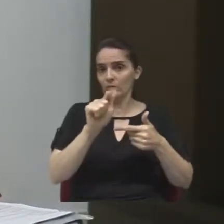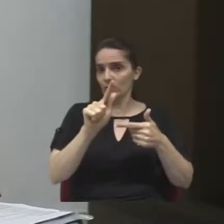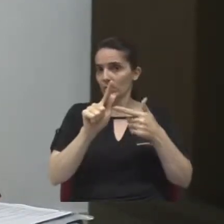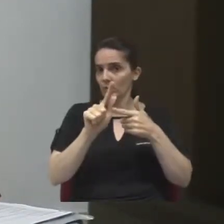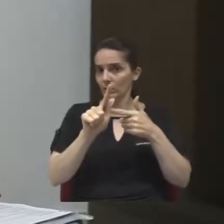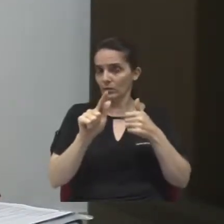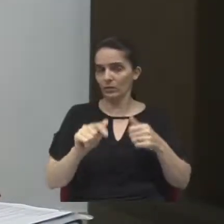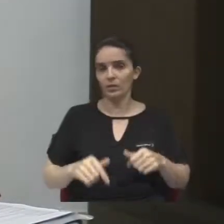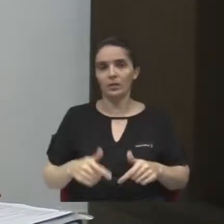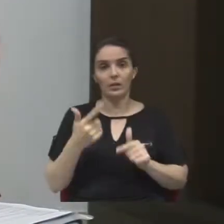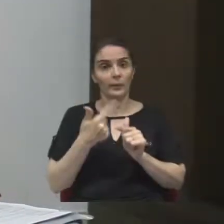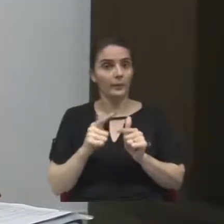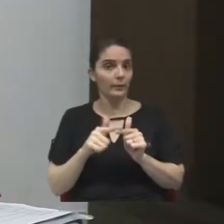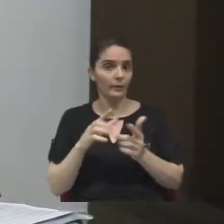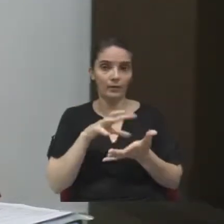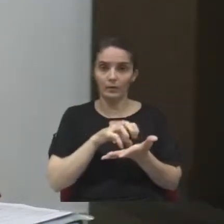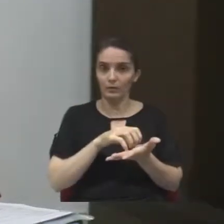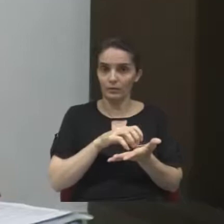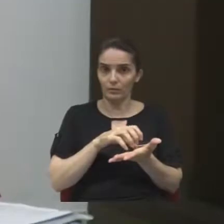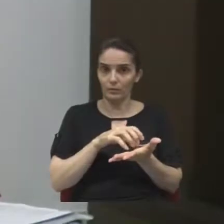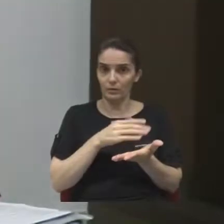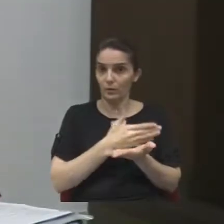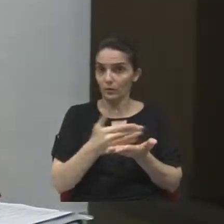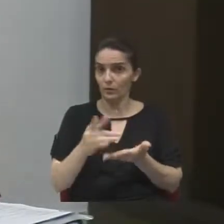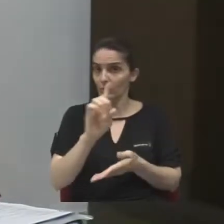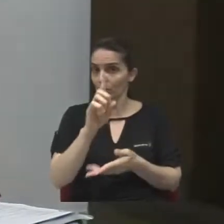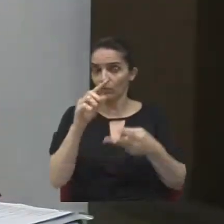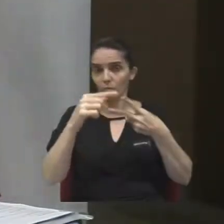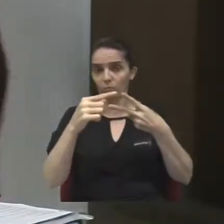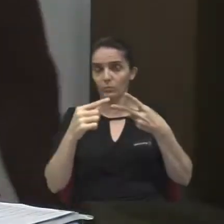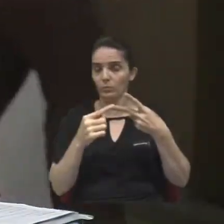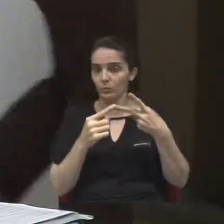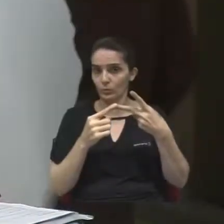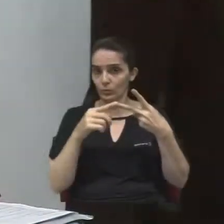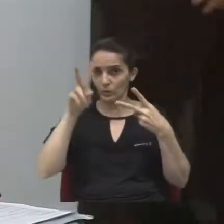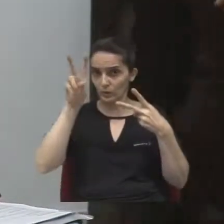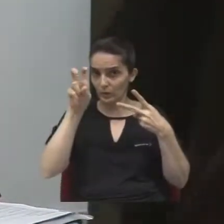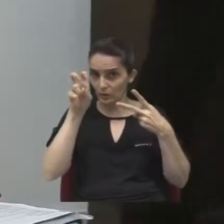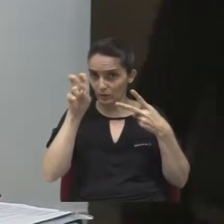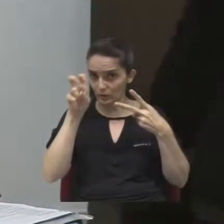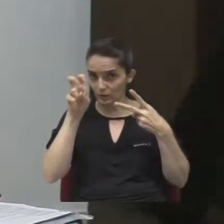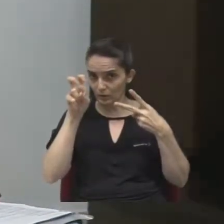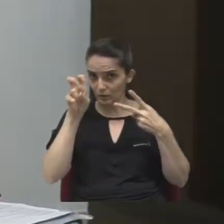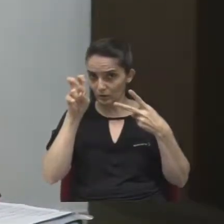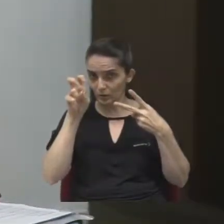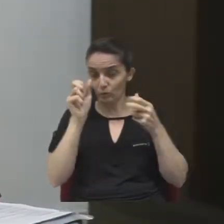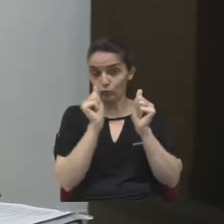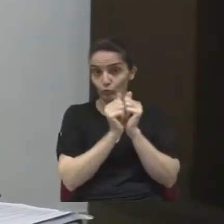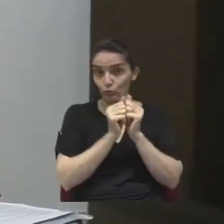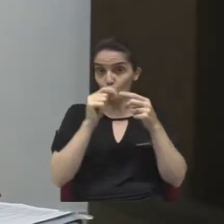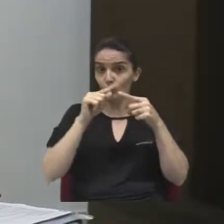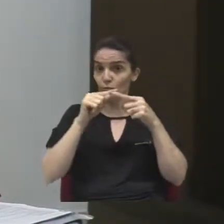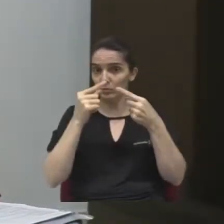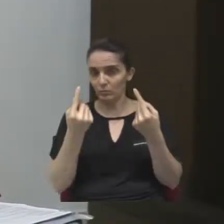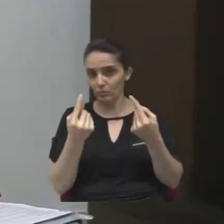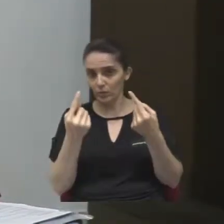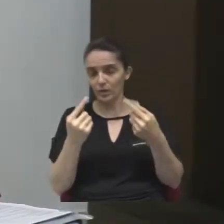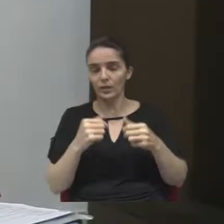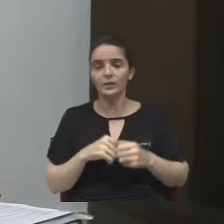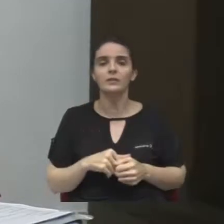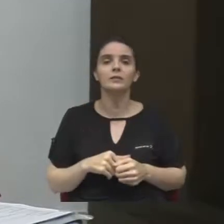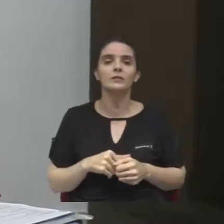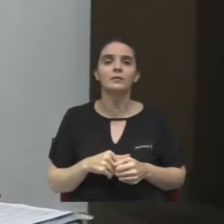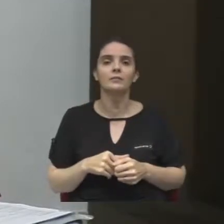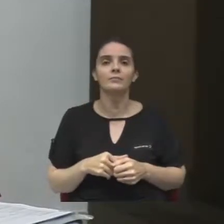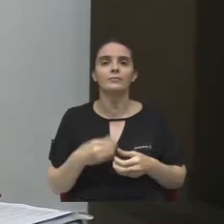problema para não abrir as vagas. Eu coloco que são 2 assuntos relacionados, mas o que não tem a abertura é que não tem